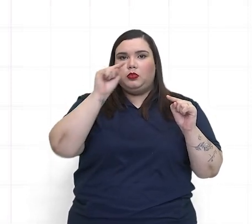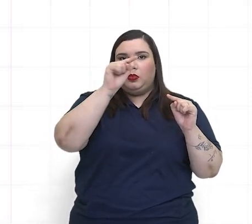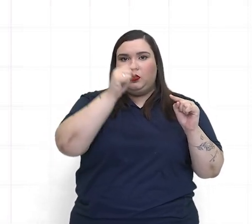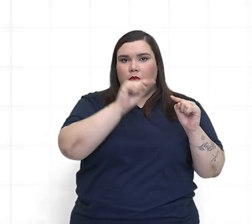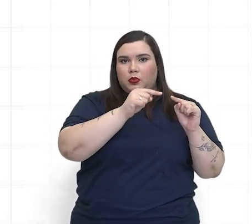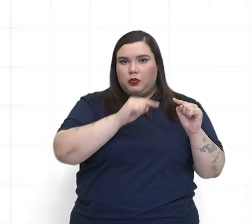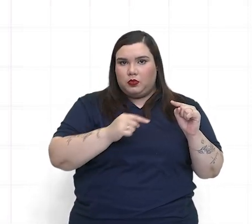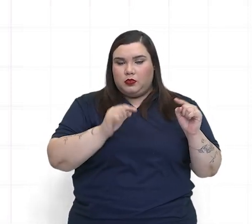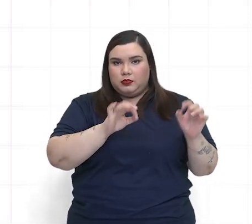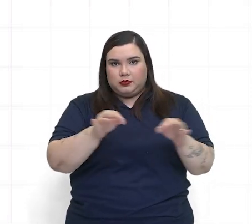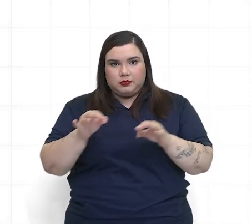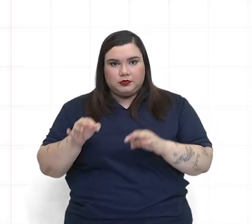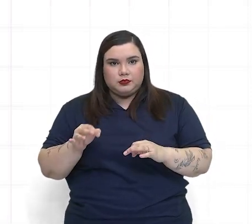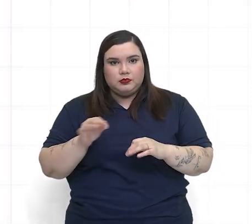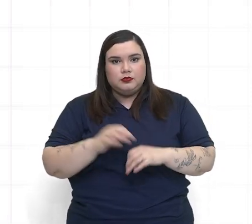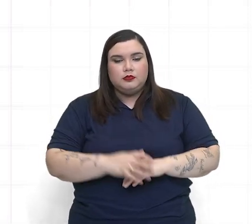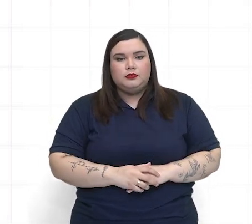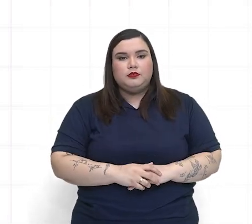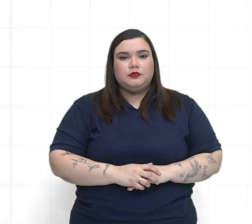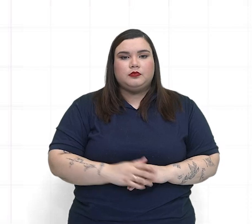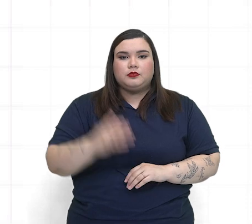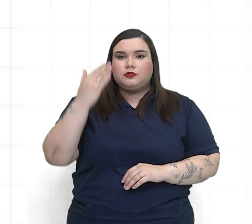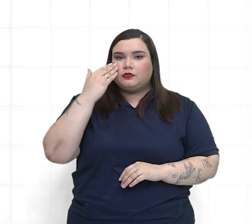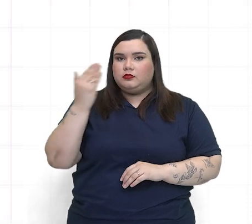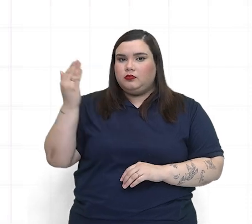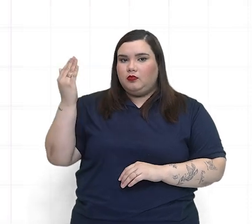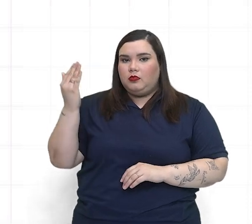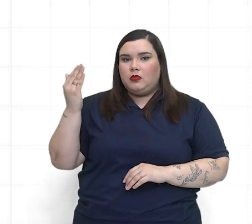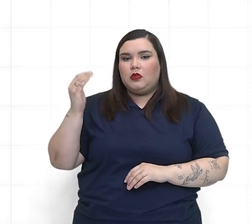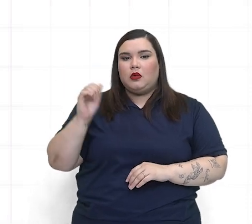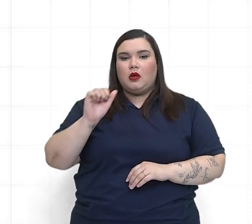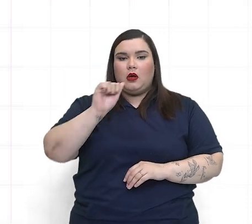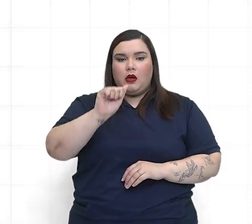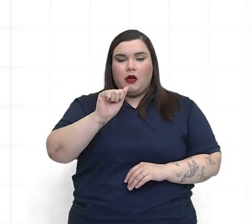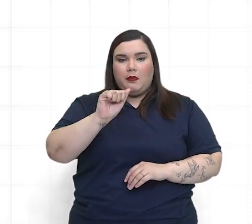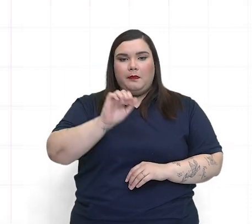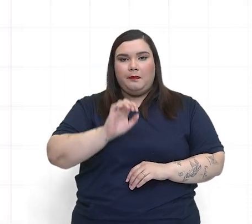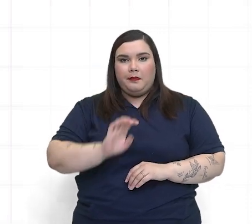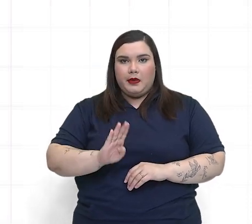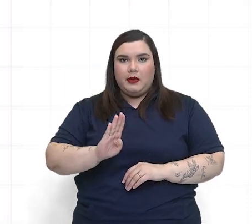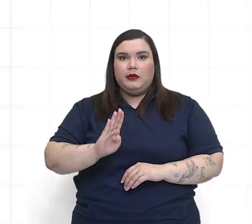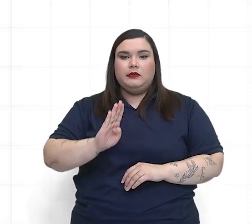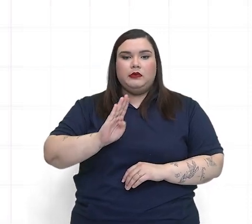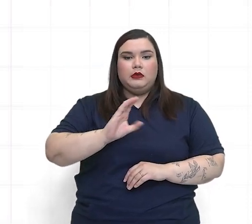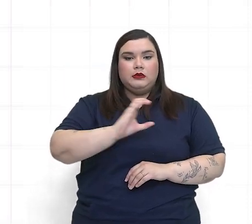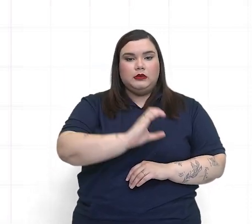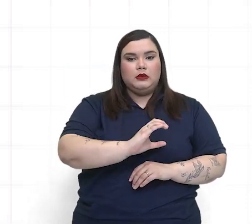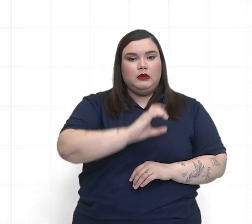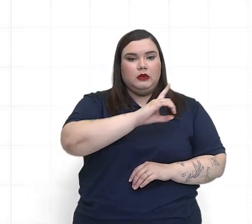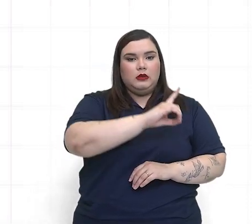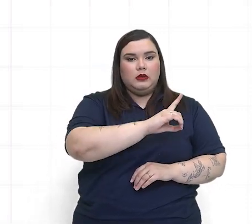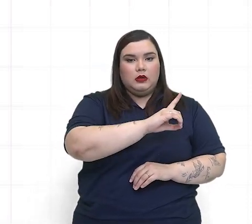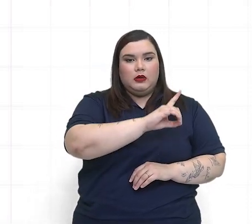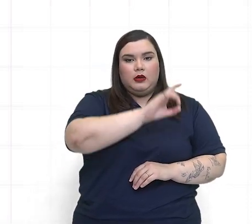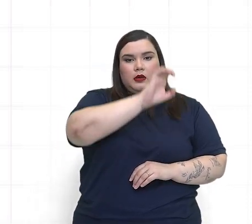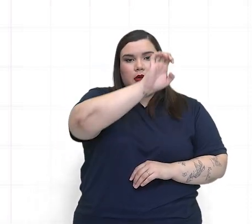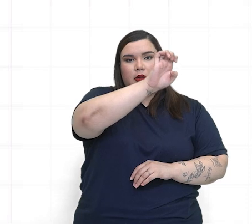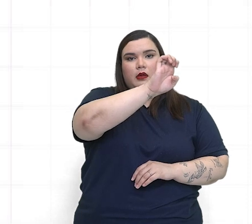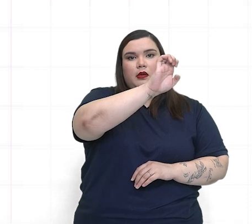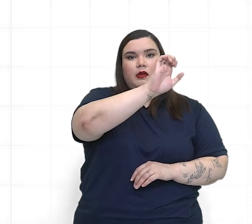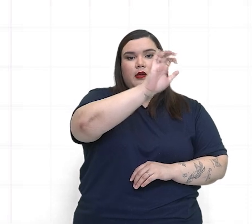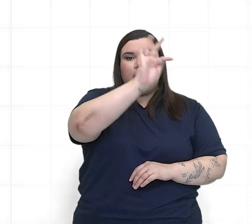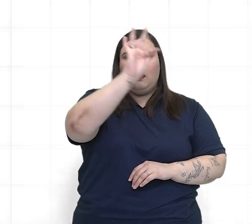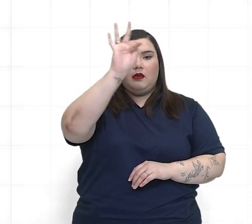polígono. Ó, nós temos aqui os lados, ó, AB, BC, CD,